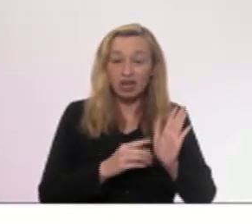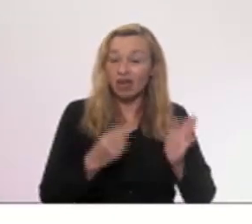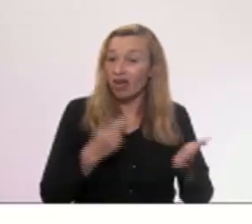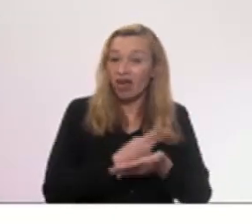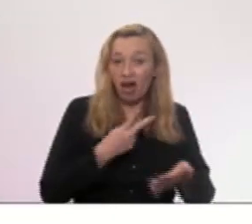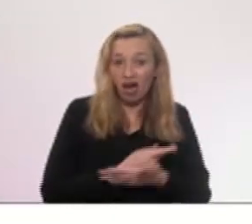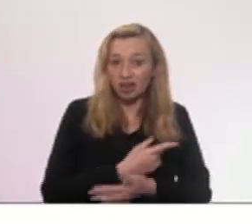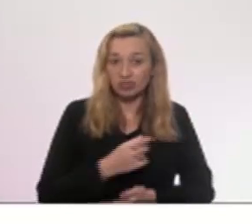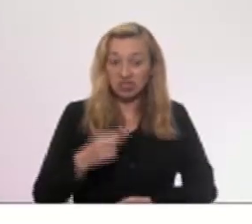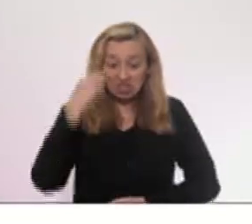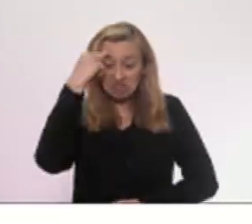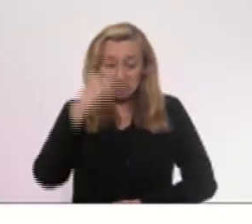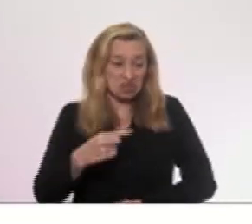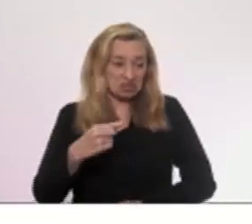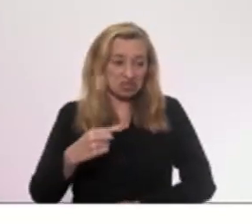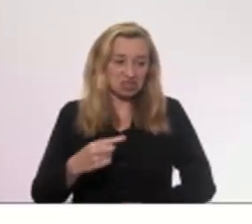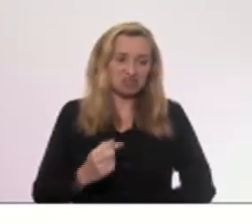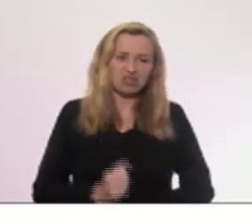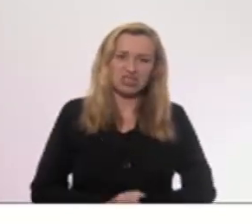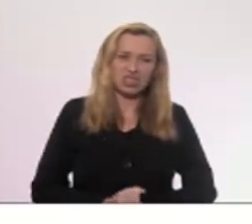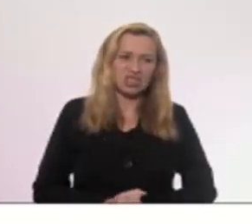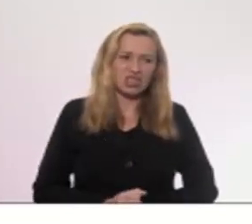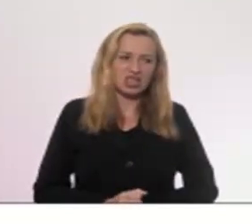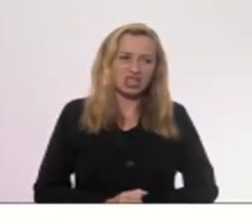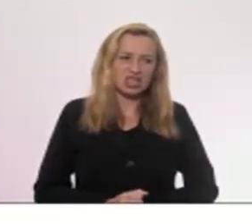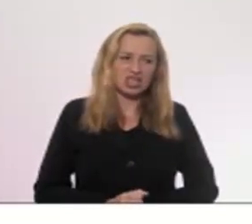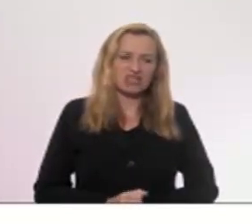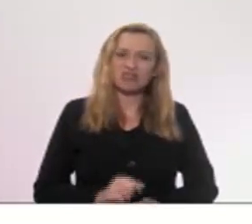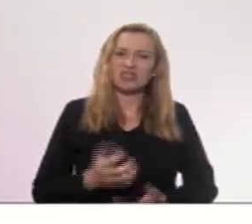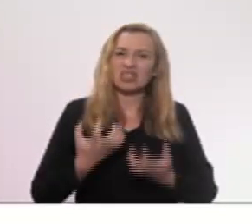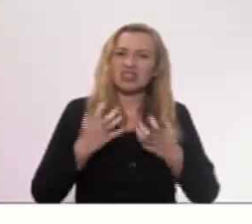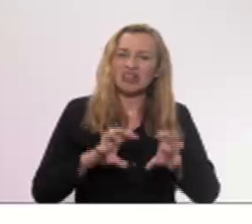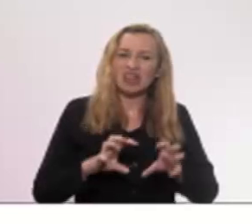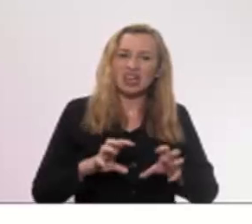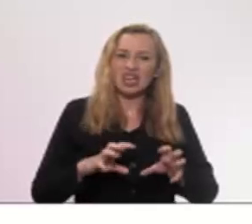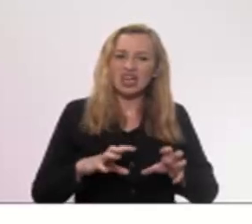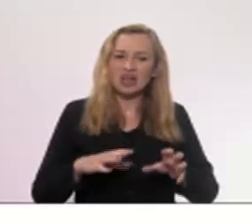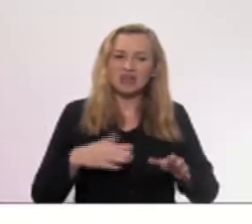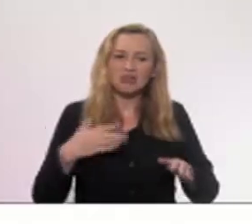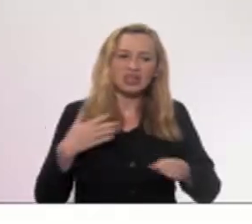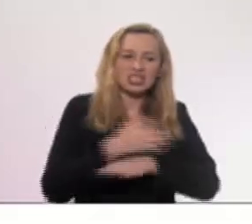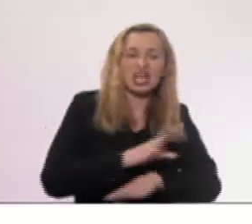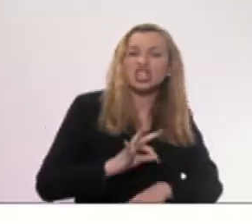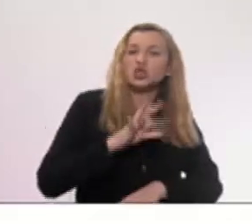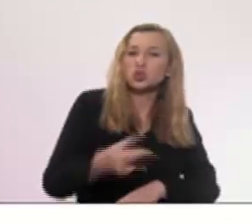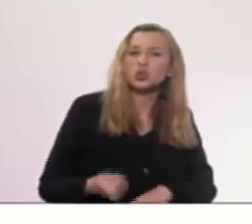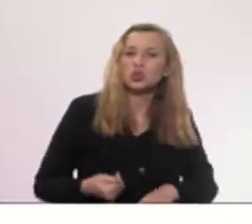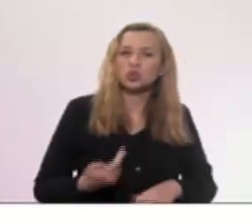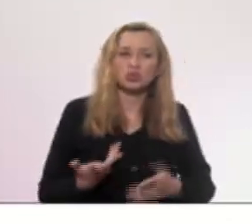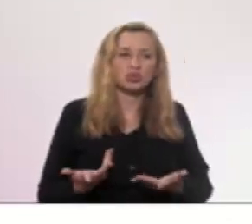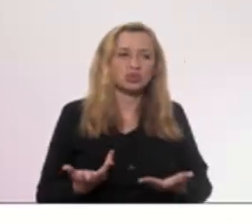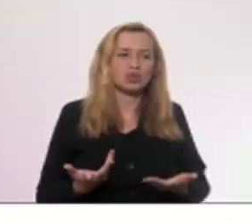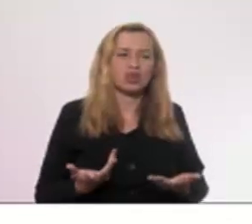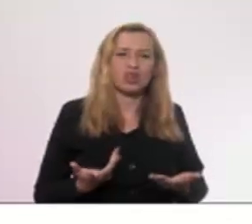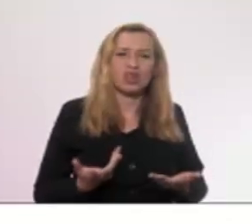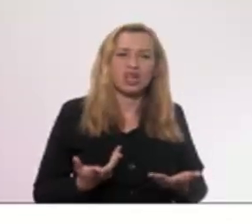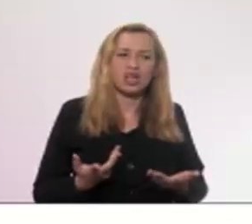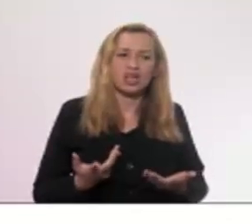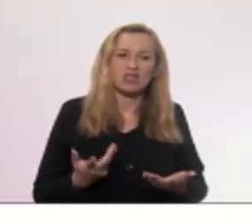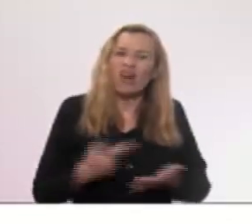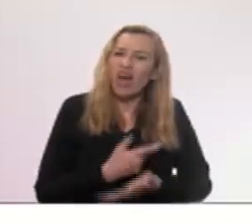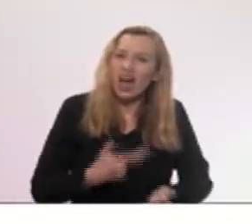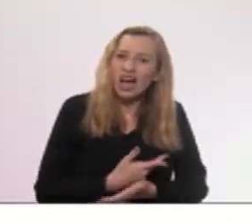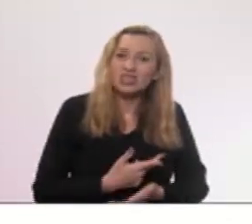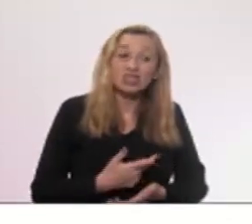tão grande, o seu afã de ultrapassar todo e qualquer limite com base no totalitarismo é tão